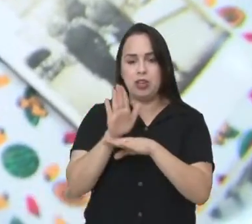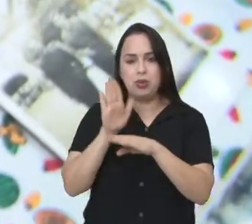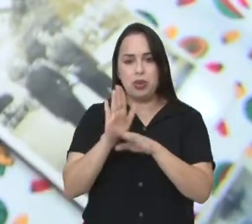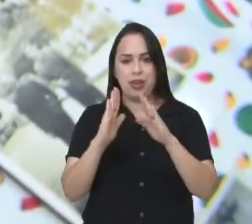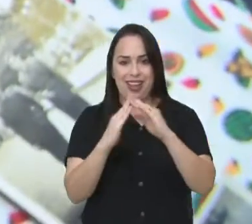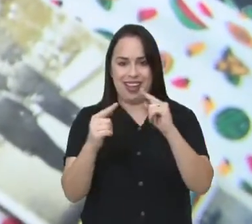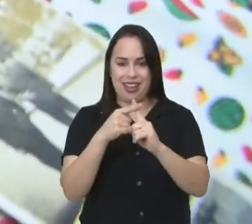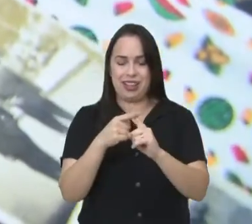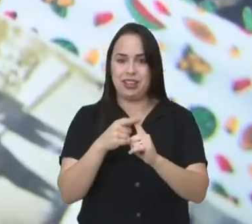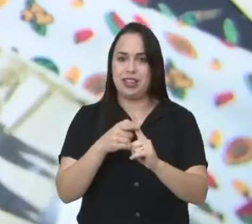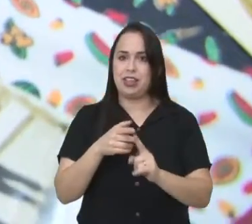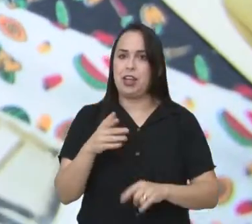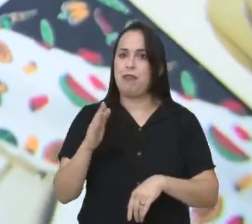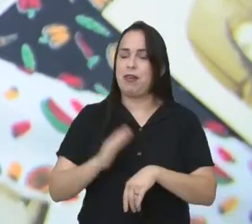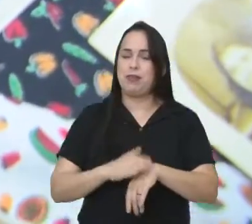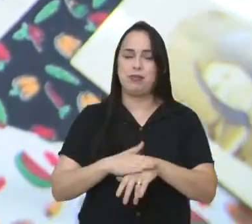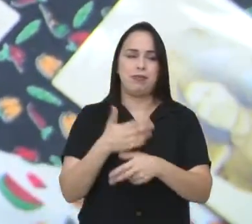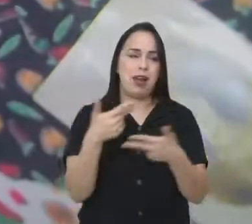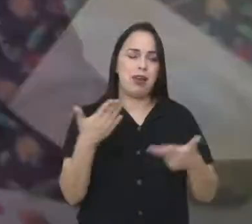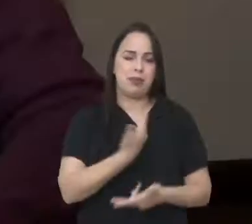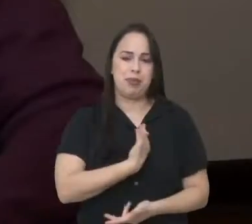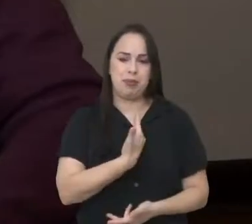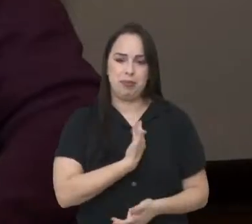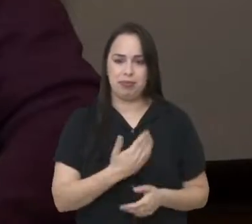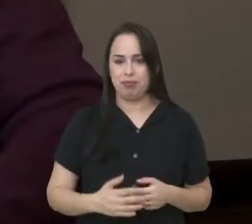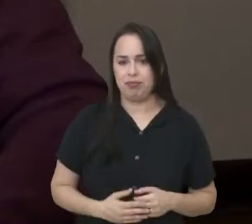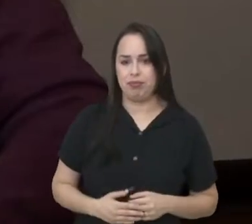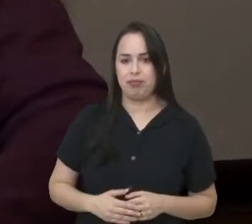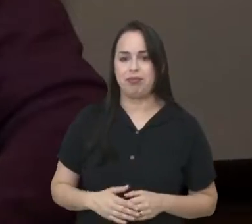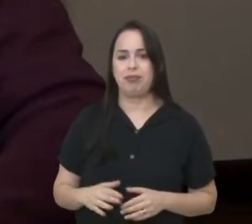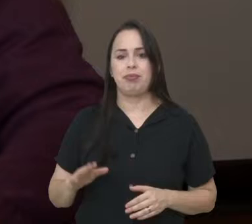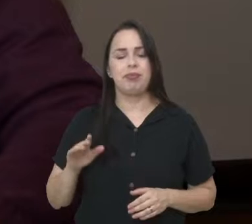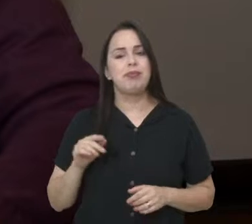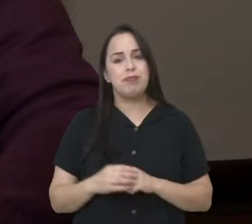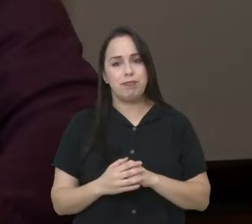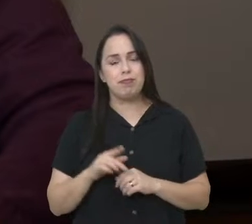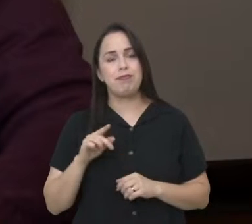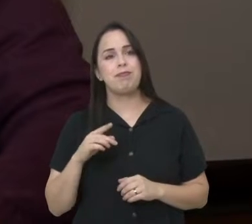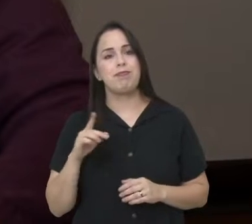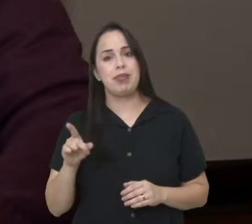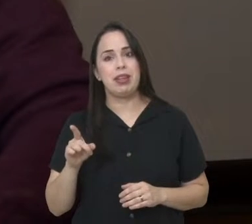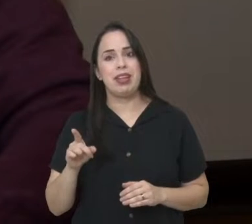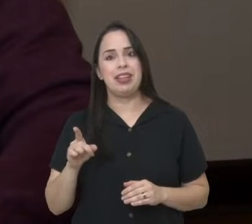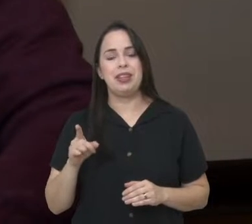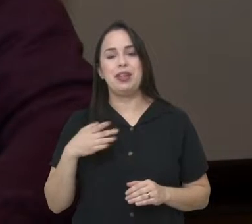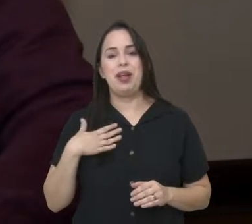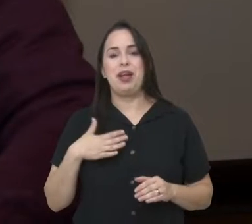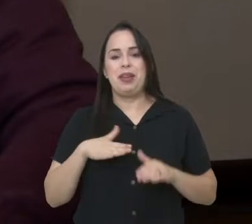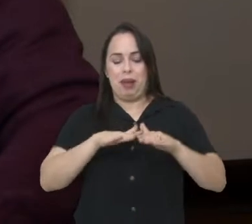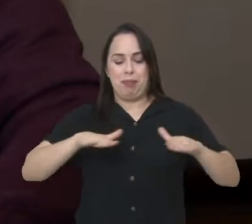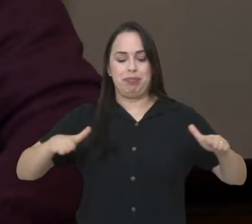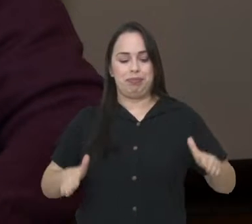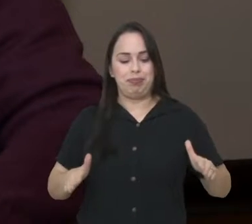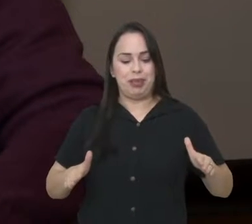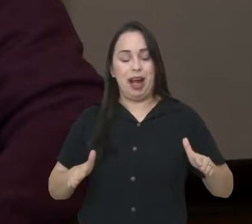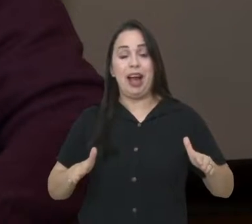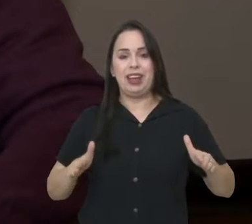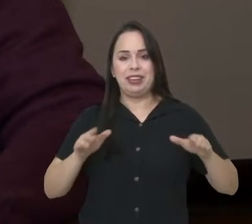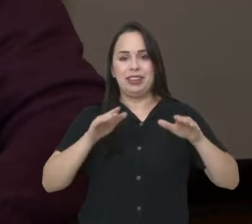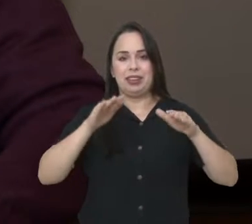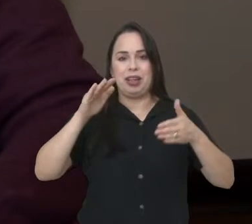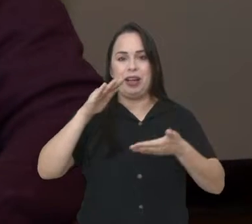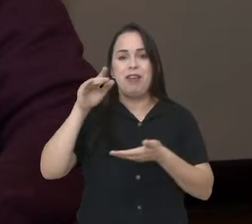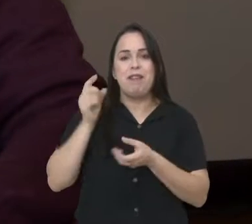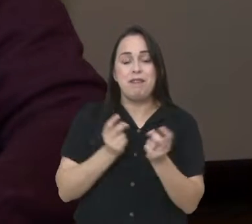fez grandes amigos no bairro. Lá nós pegamos forte, lá era na barraca do bolinho, que era